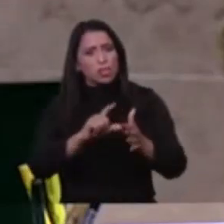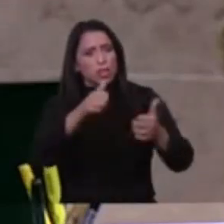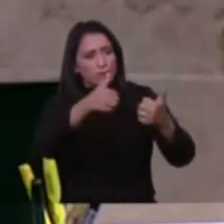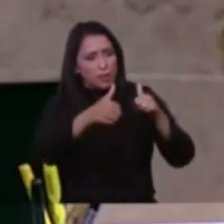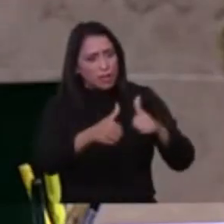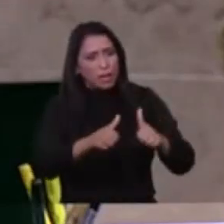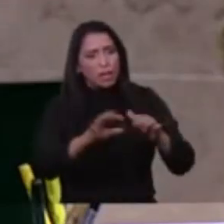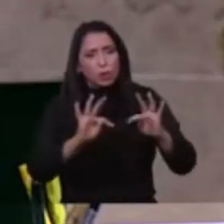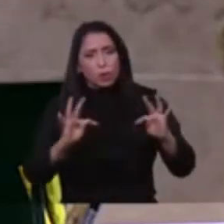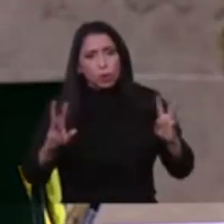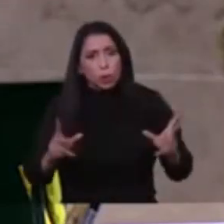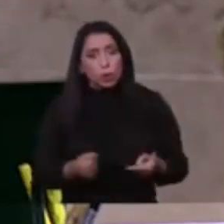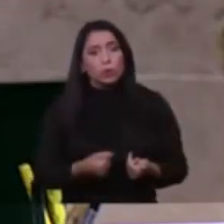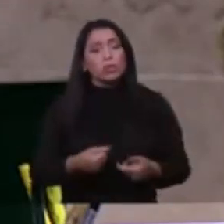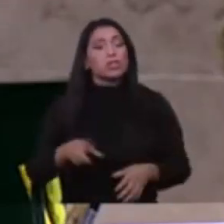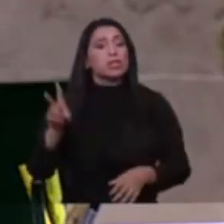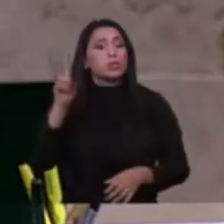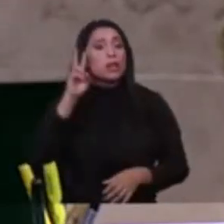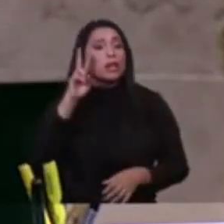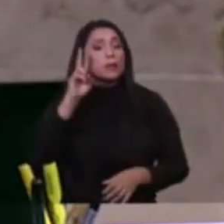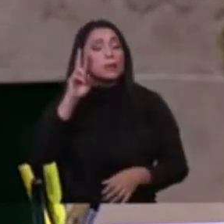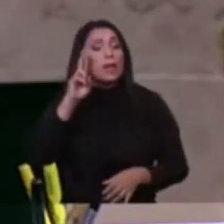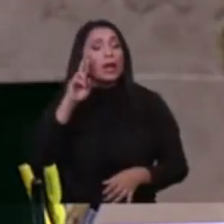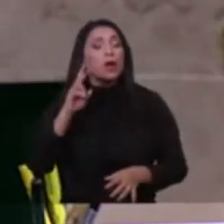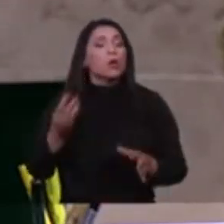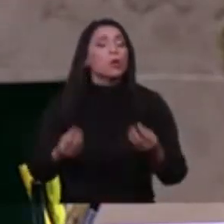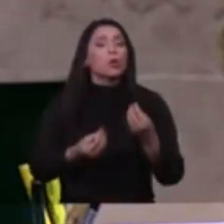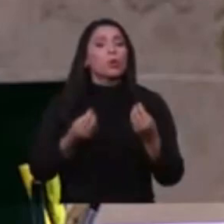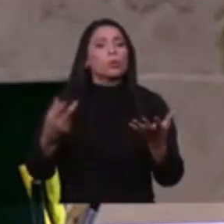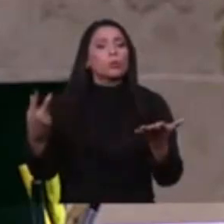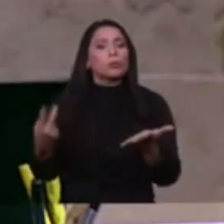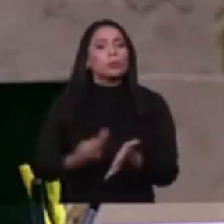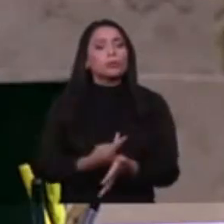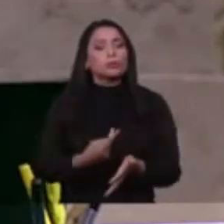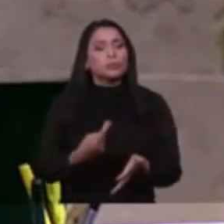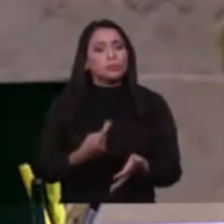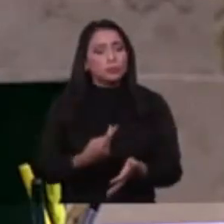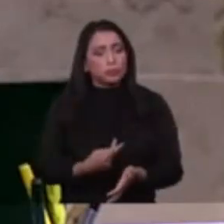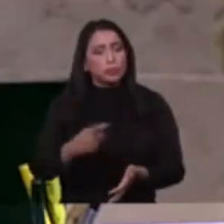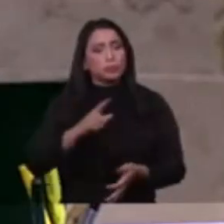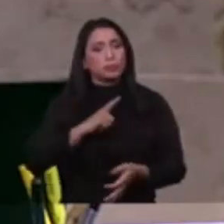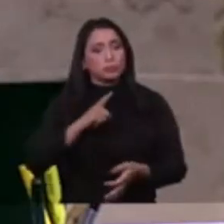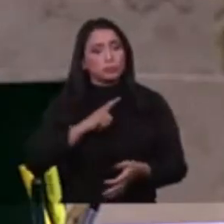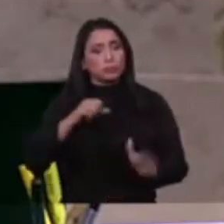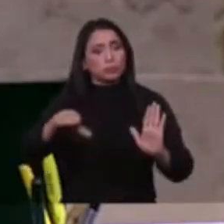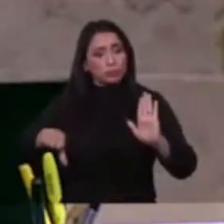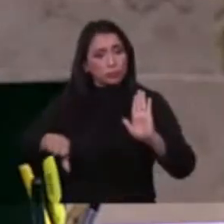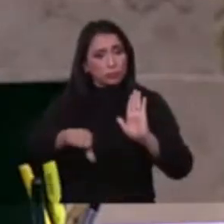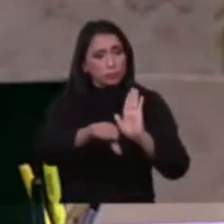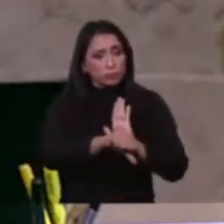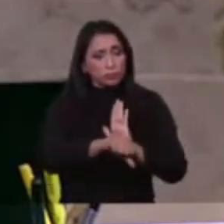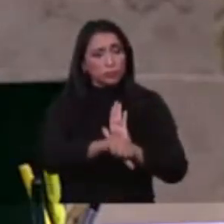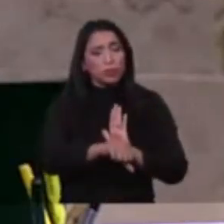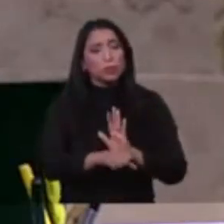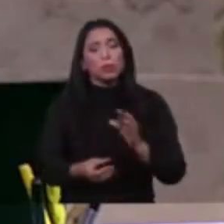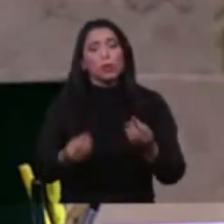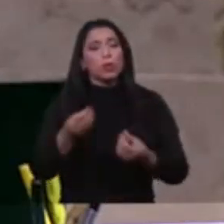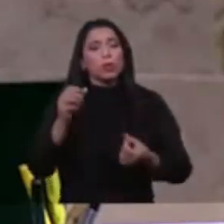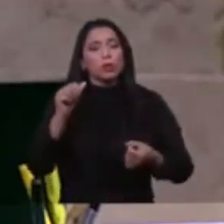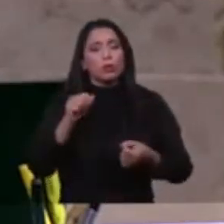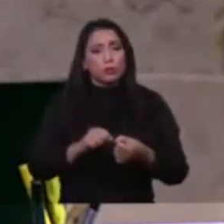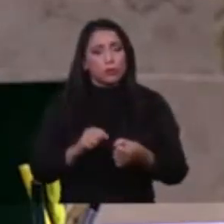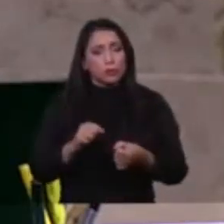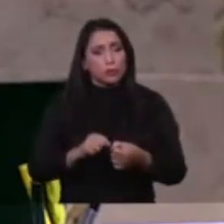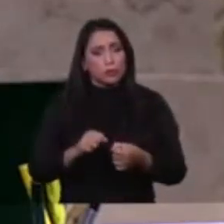necessário rememorar o contexto em que os atos imputados foram praticados e a forma pela qual